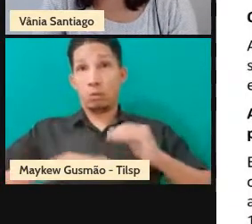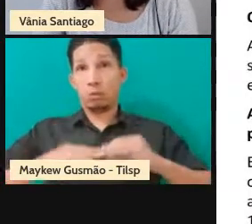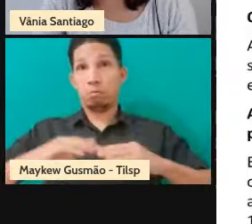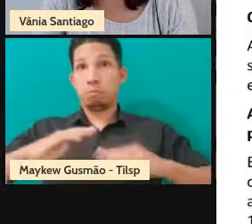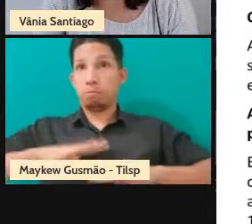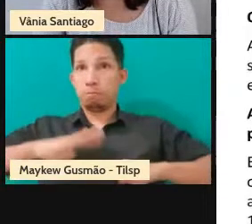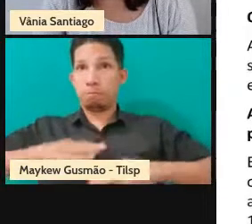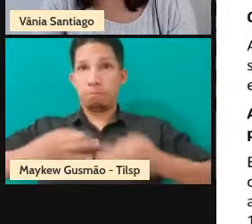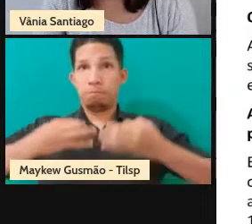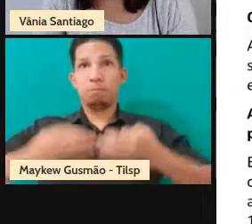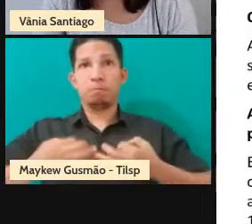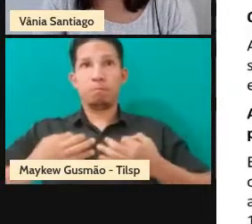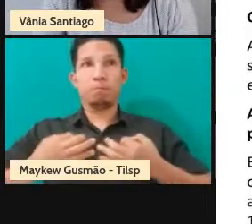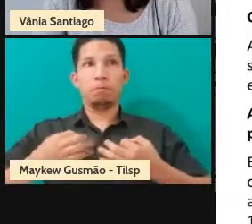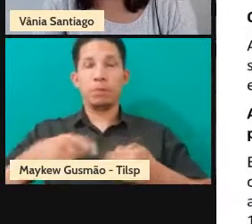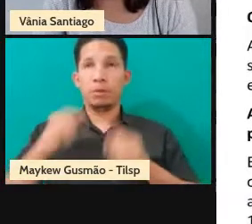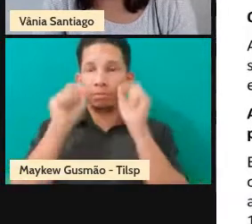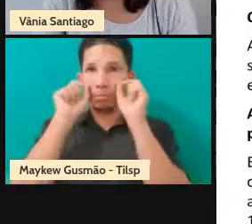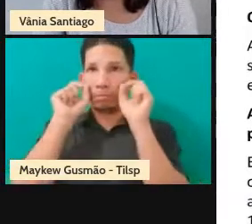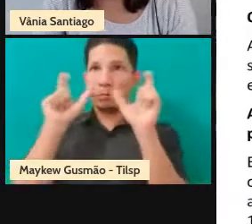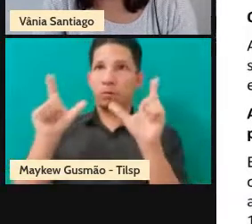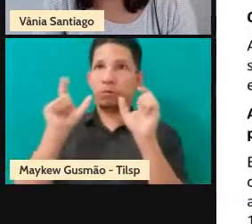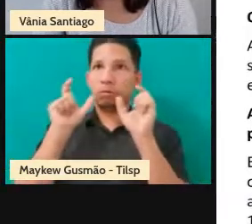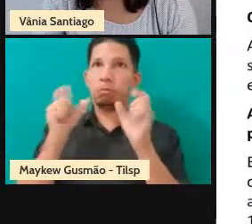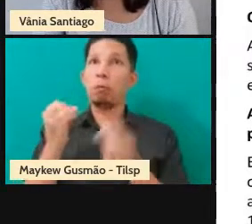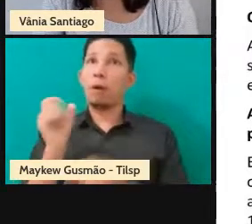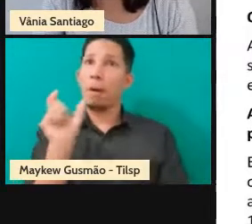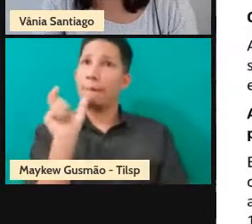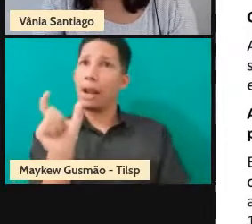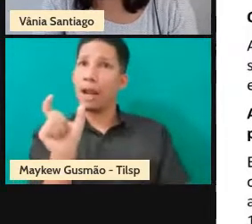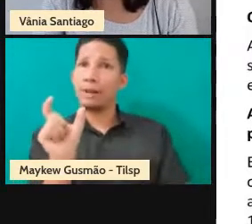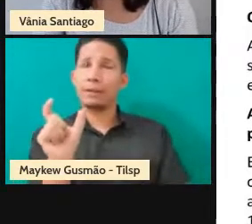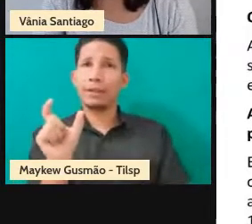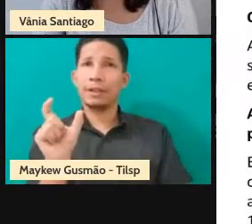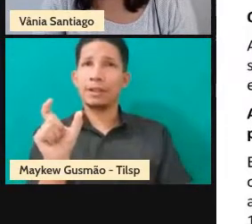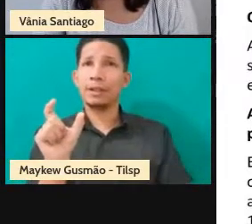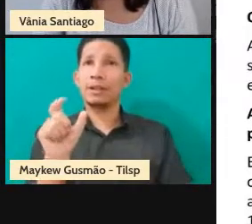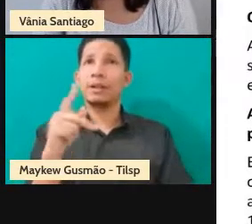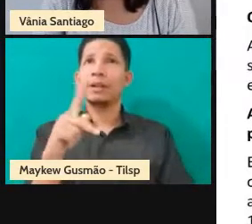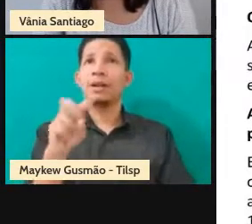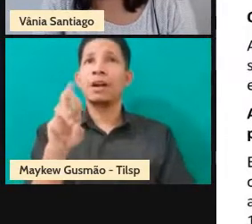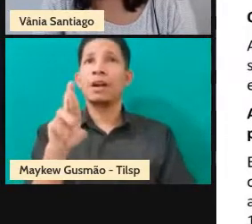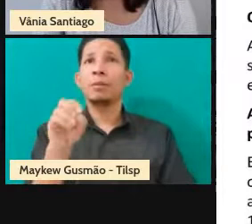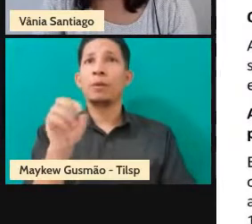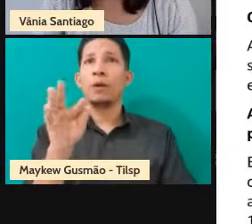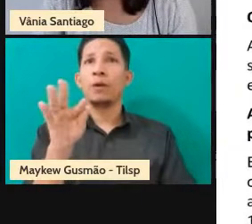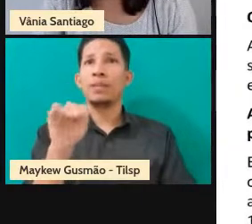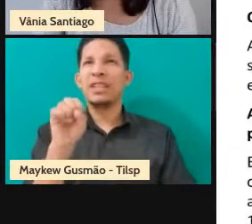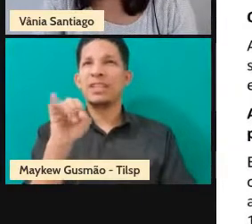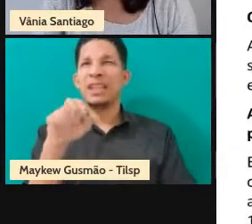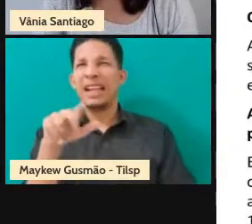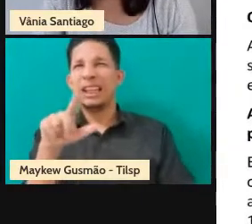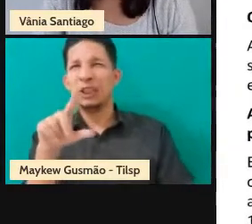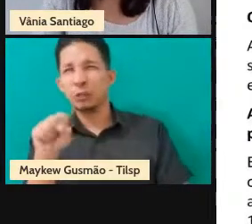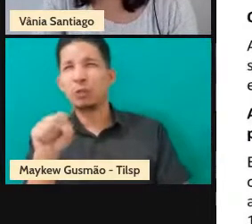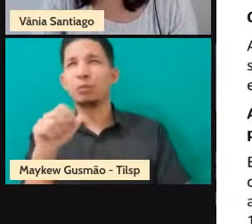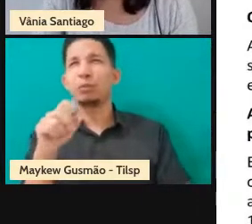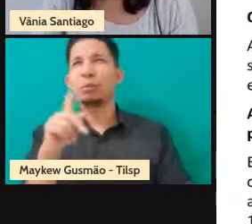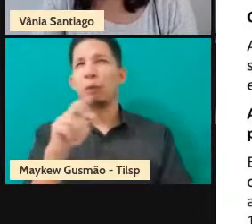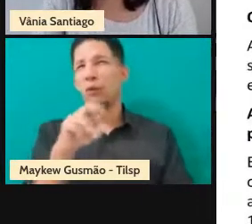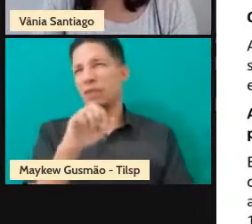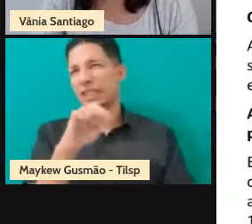vê, salta os olhos, quantas vezes aparece a palavra profissionalismo, profissão e profissional como